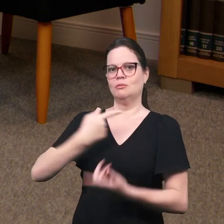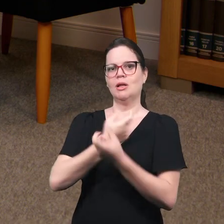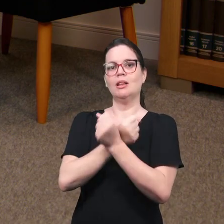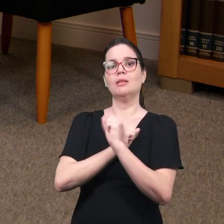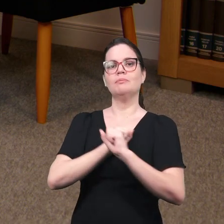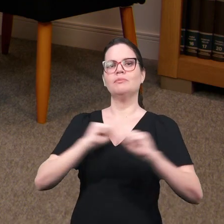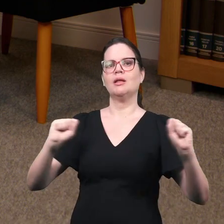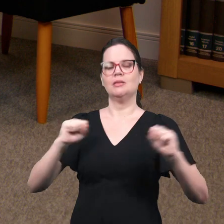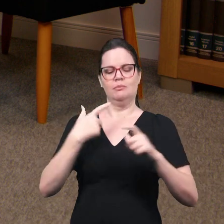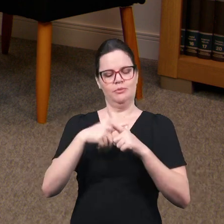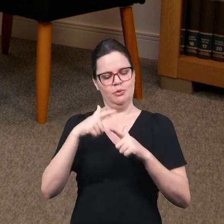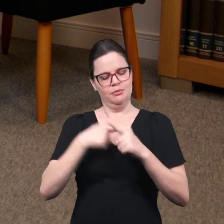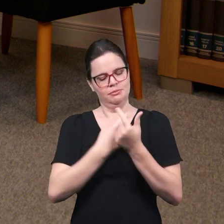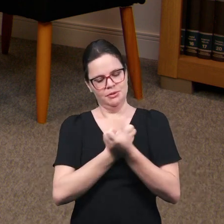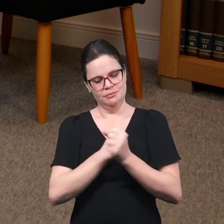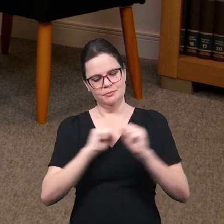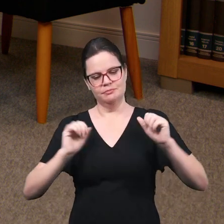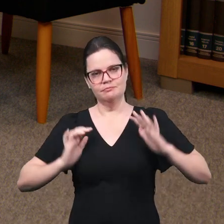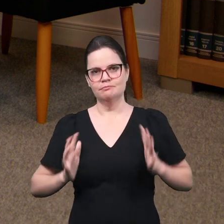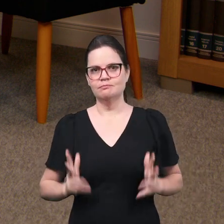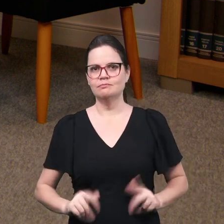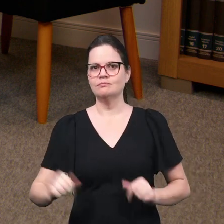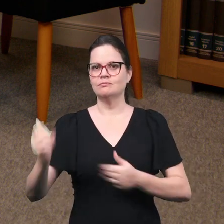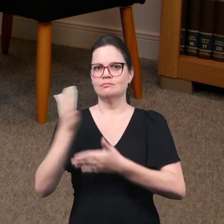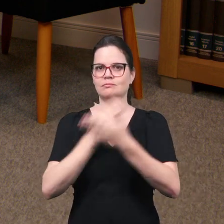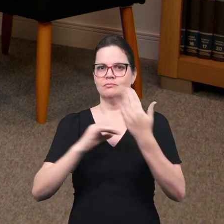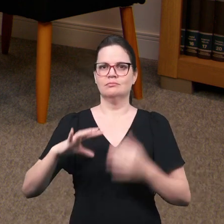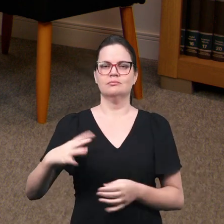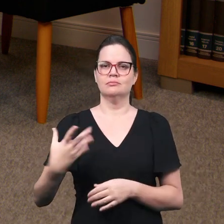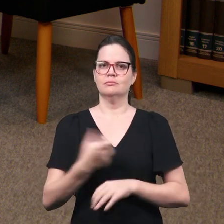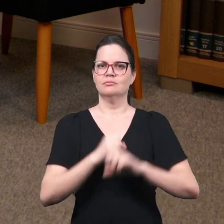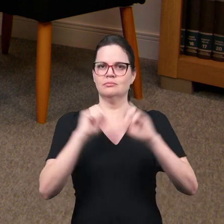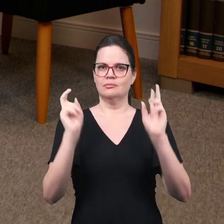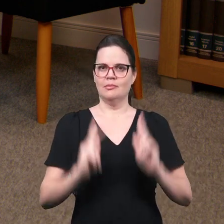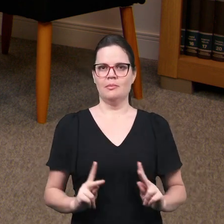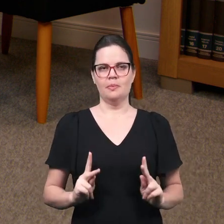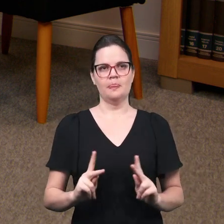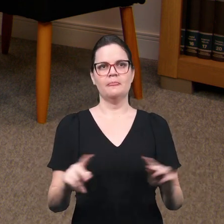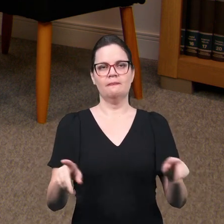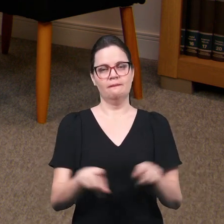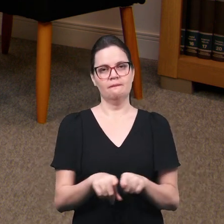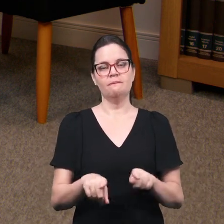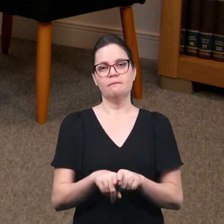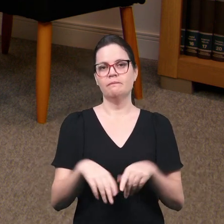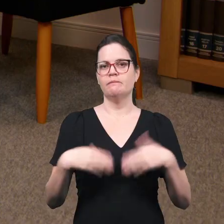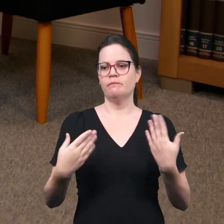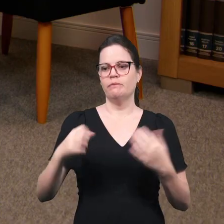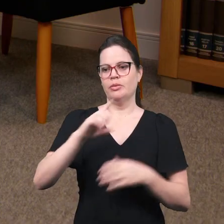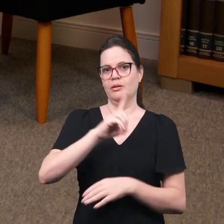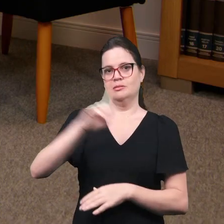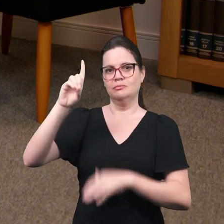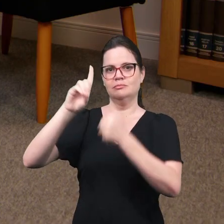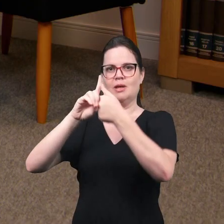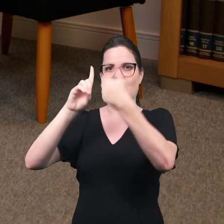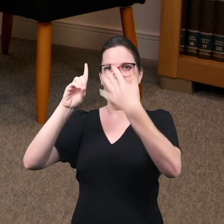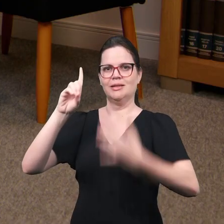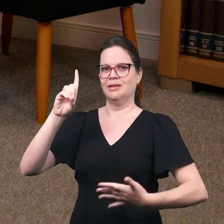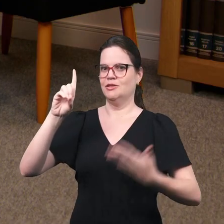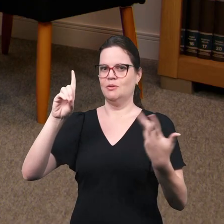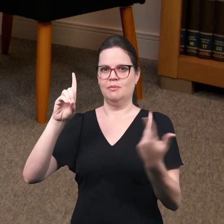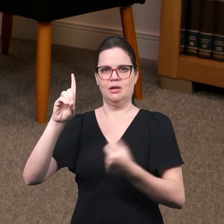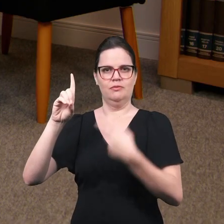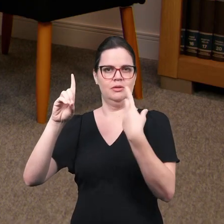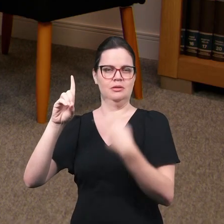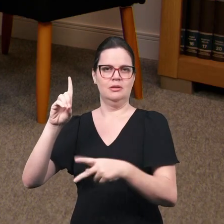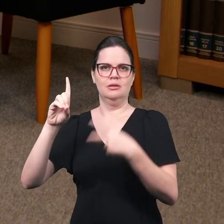desses problemas e nos trazer salvação, nos trazer paz. Então, essa é a característica maravilhosa do Senhor